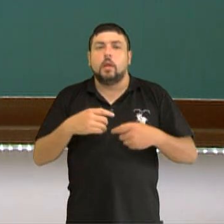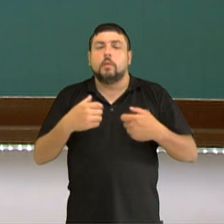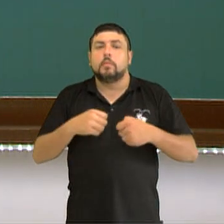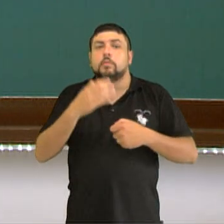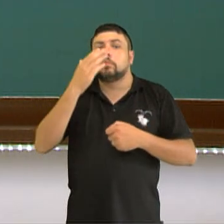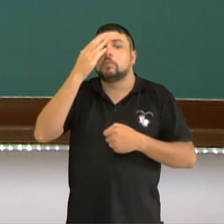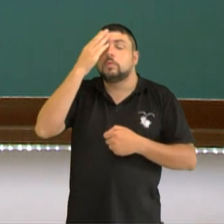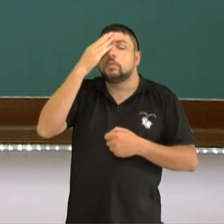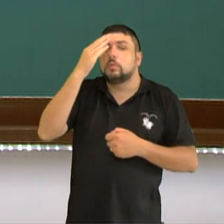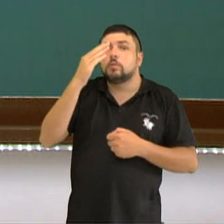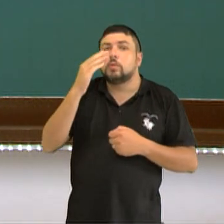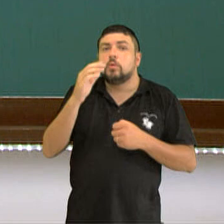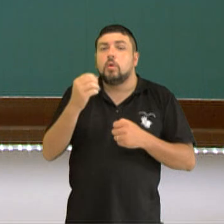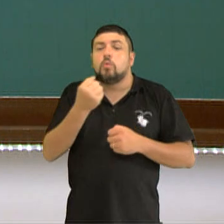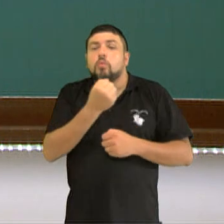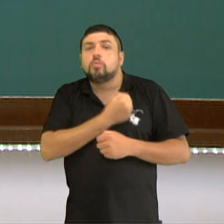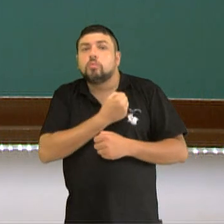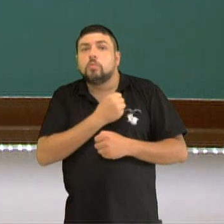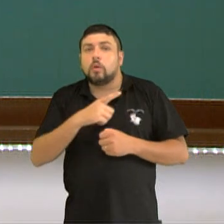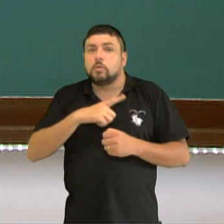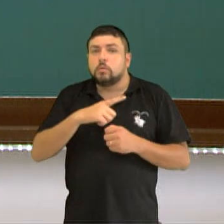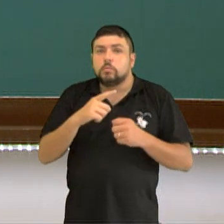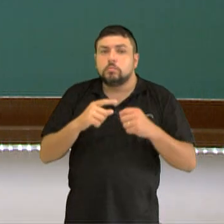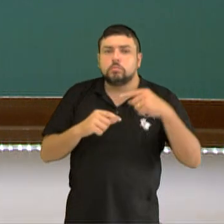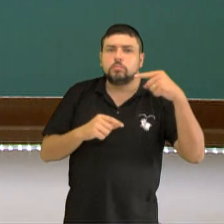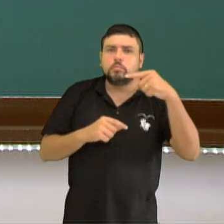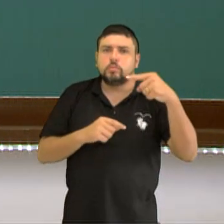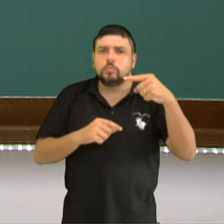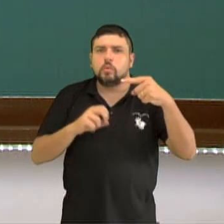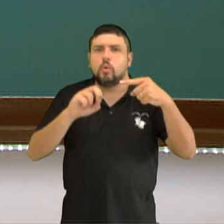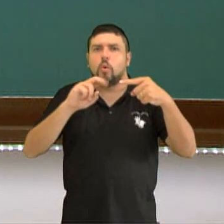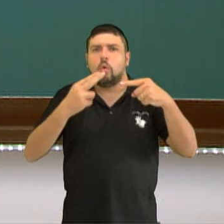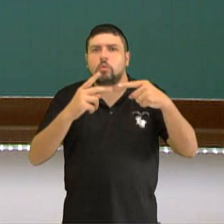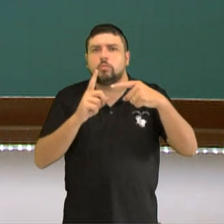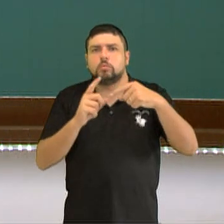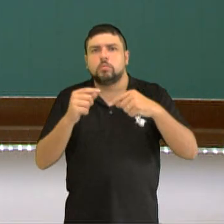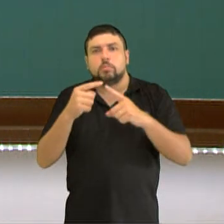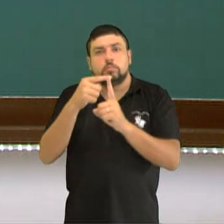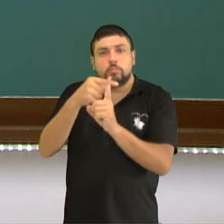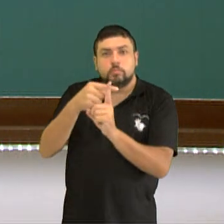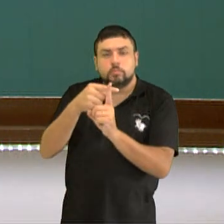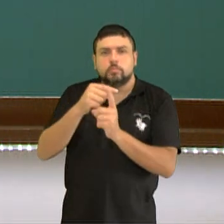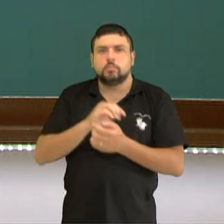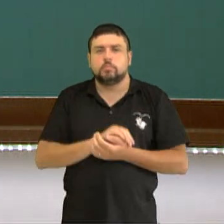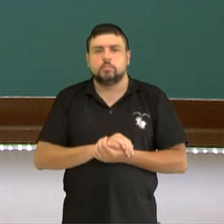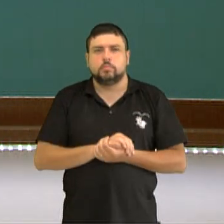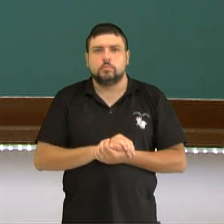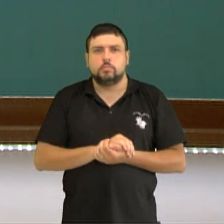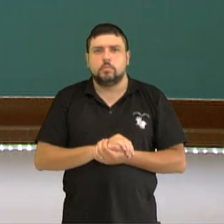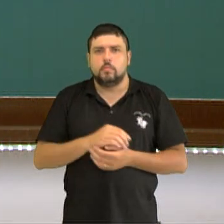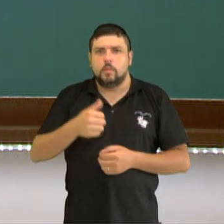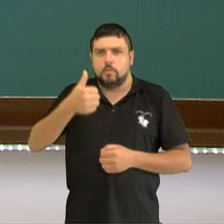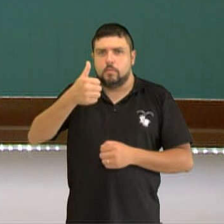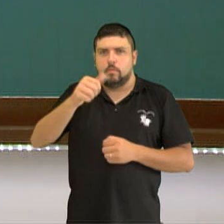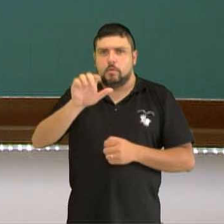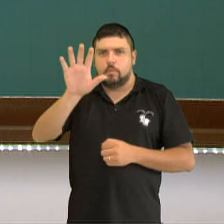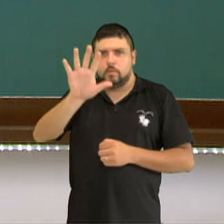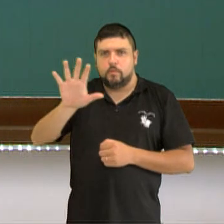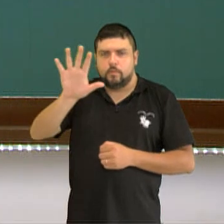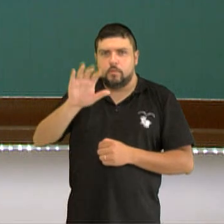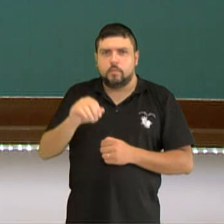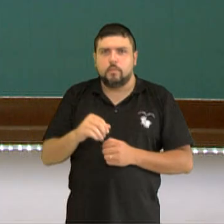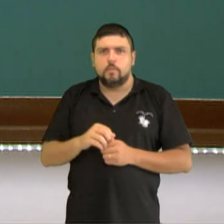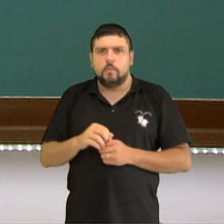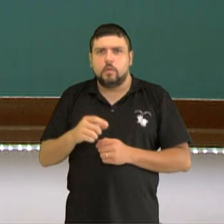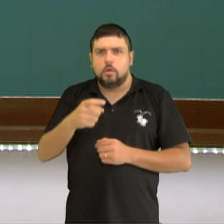números envolvidos ali em cada parte da reta que está sendo representada, tá bom? Primeiro quadrante, positivo e